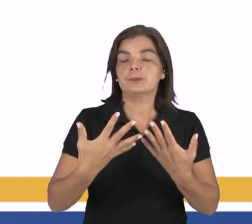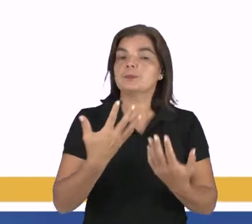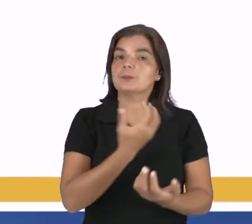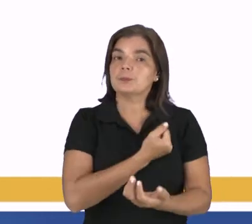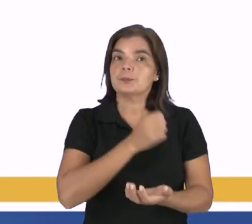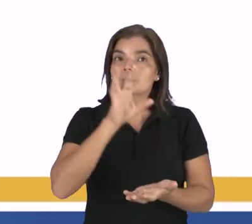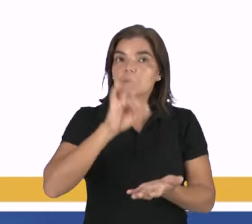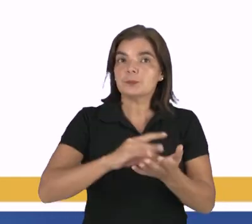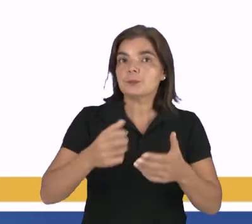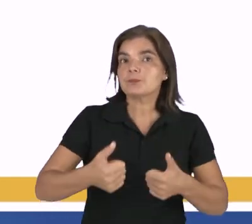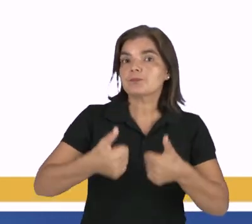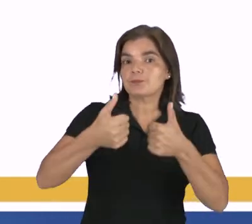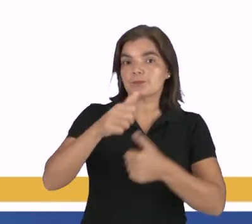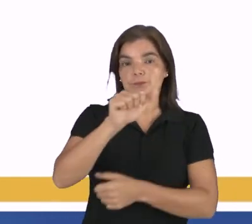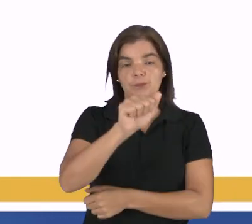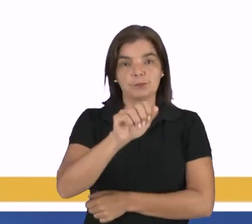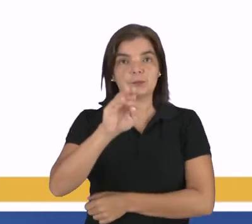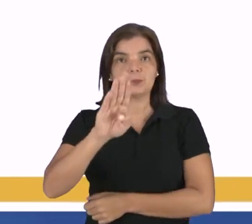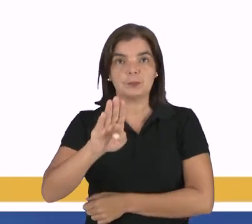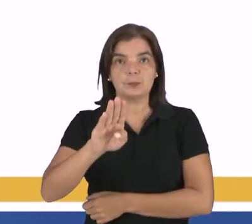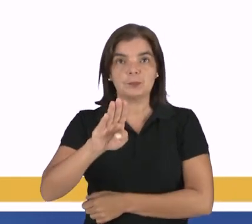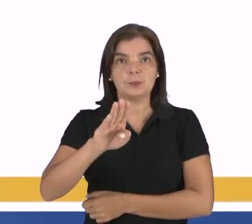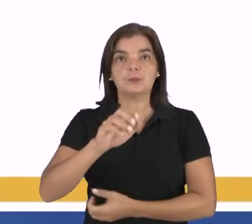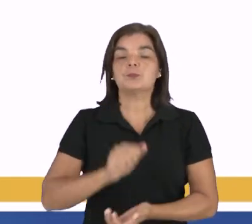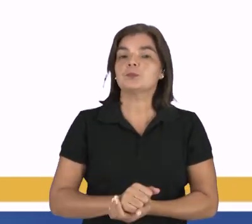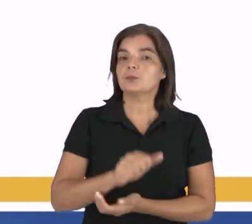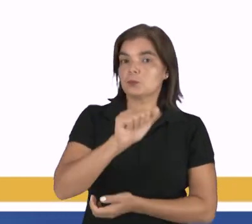dados os números reais positivos a e b,